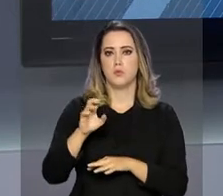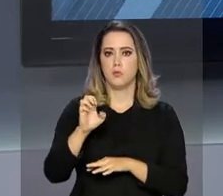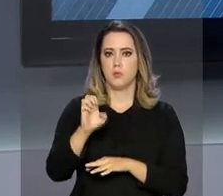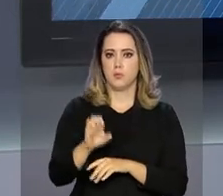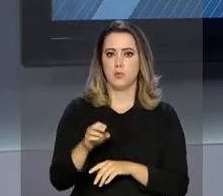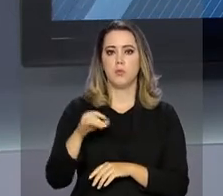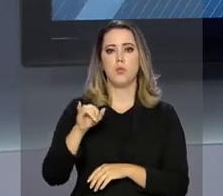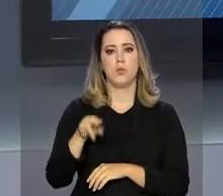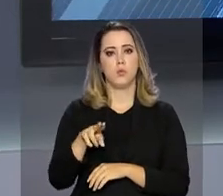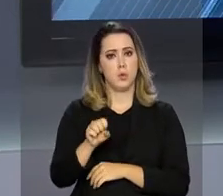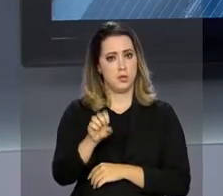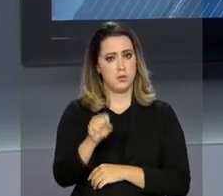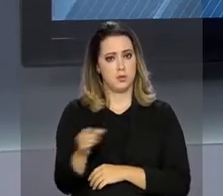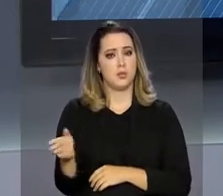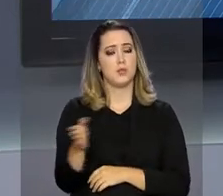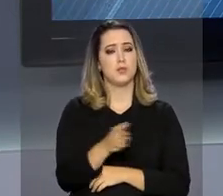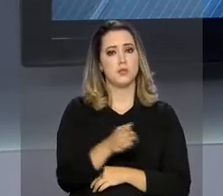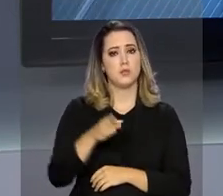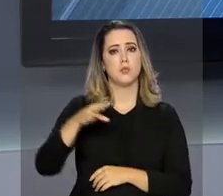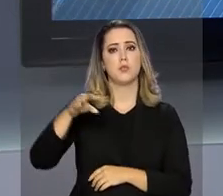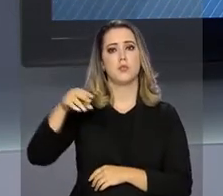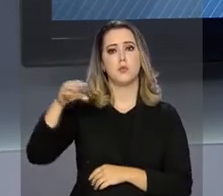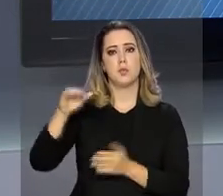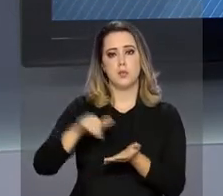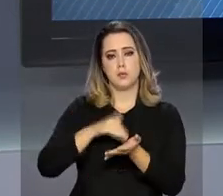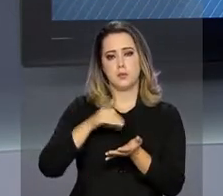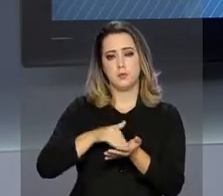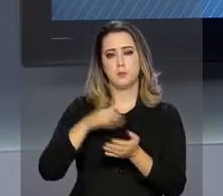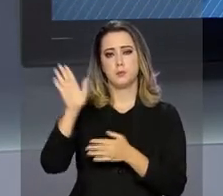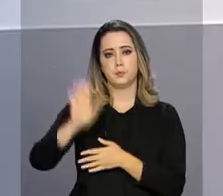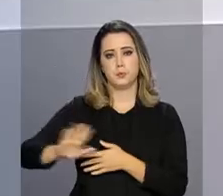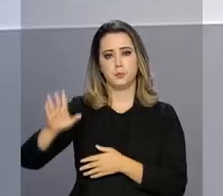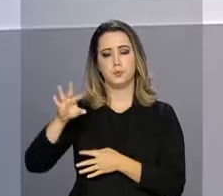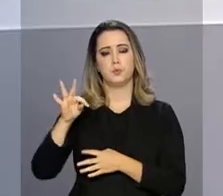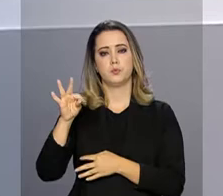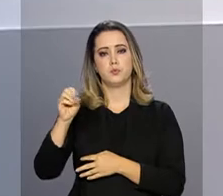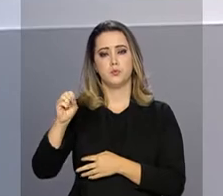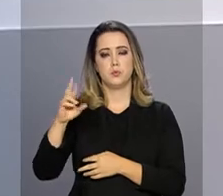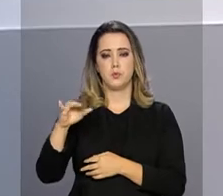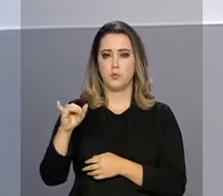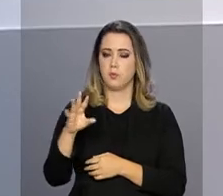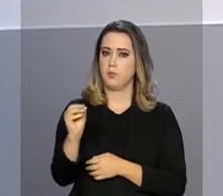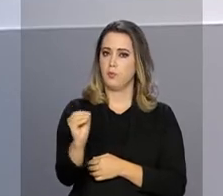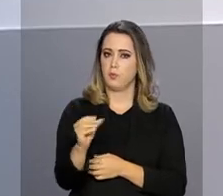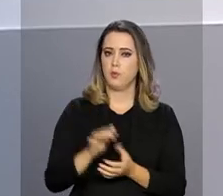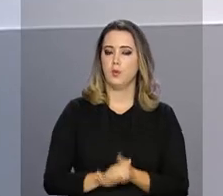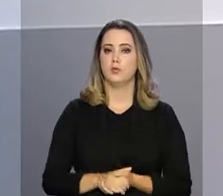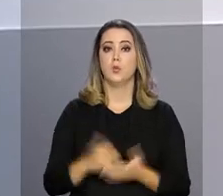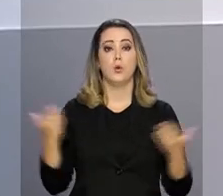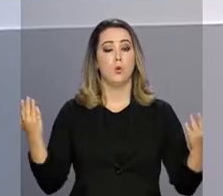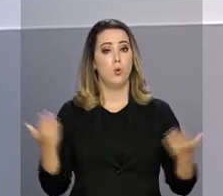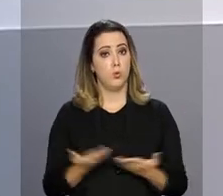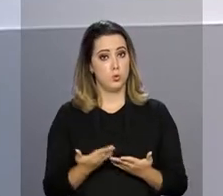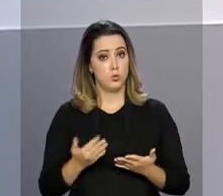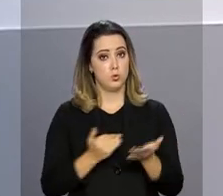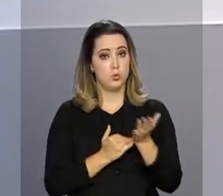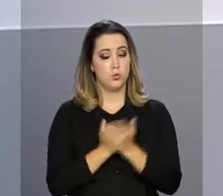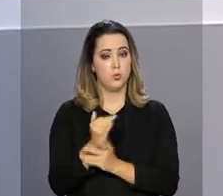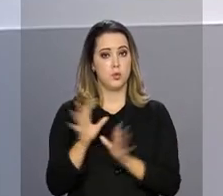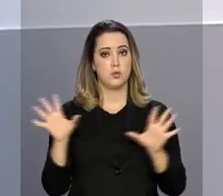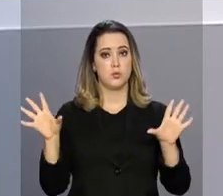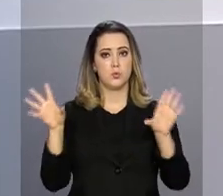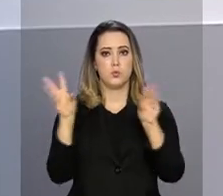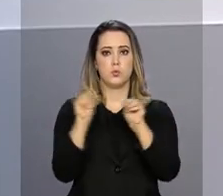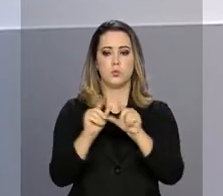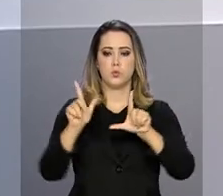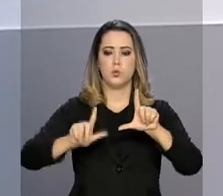previdência social e também da secretaria nacional do tesouro a partir de hoje começa a ser desligado o sinal analógico de